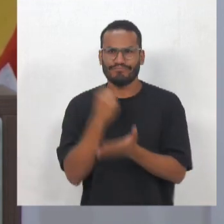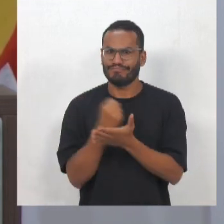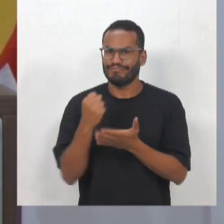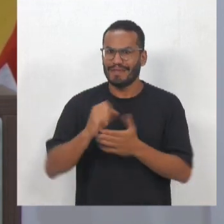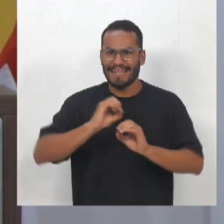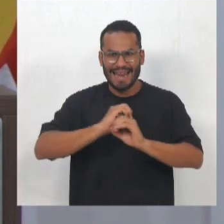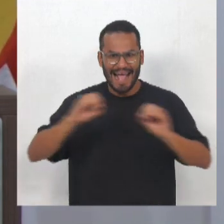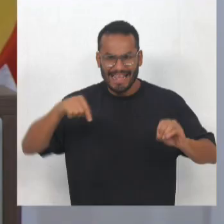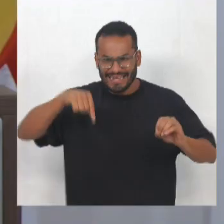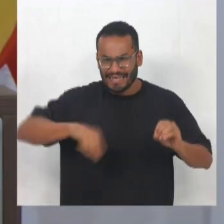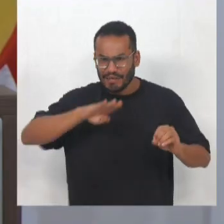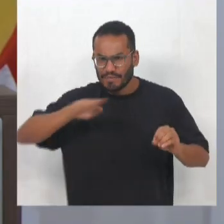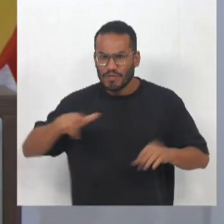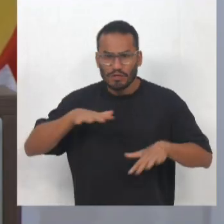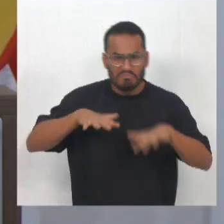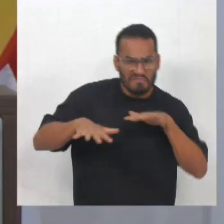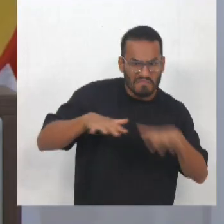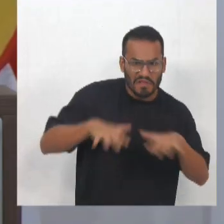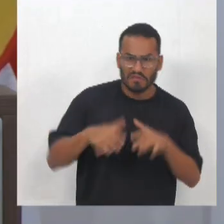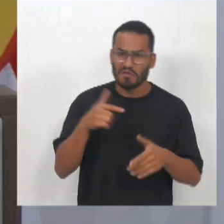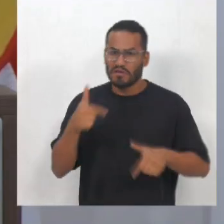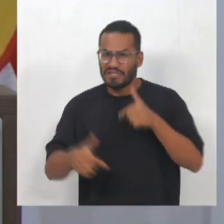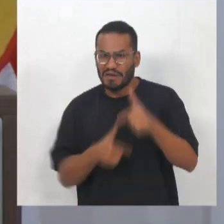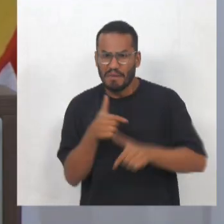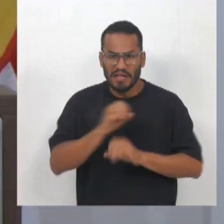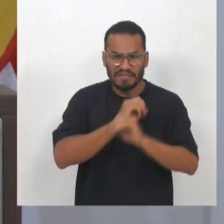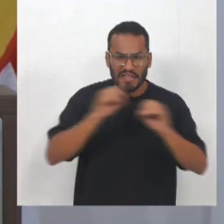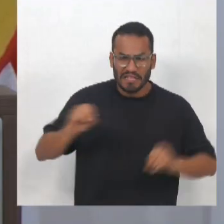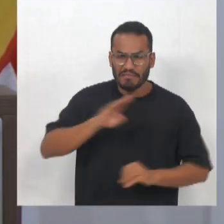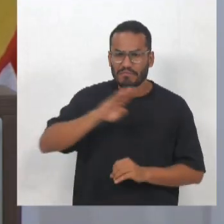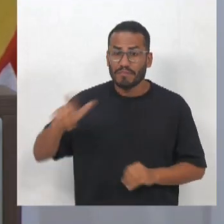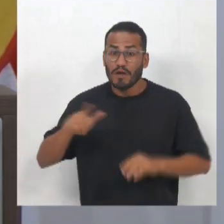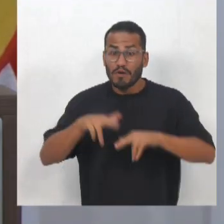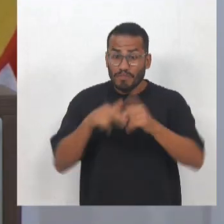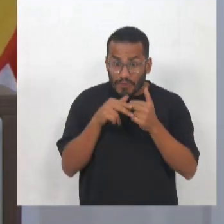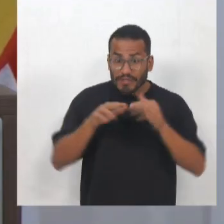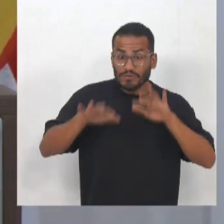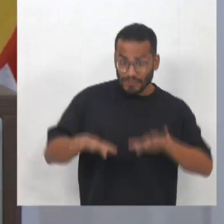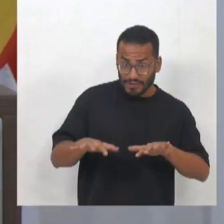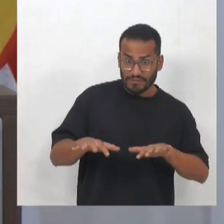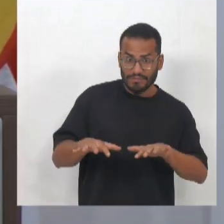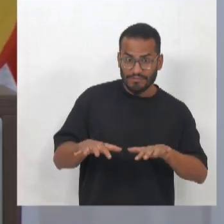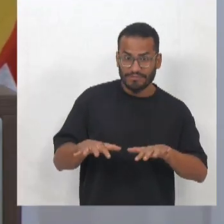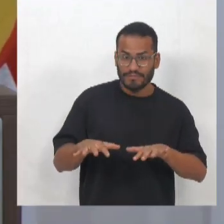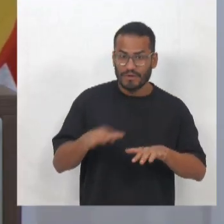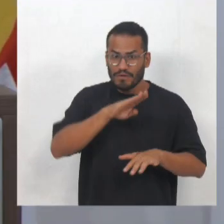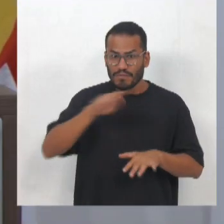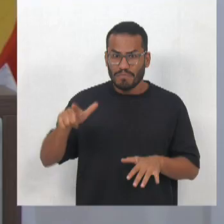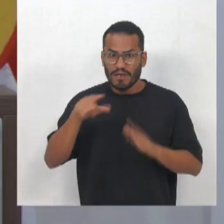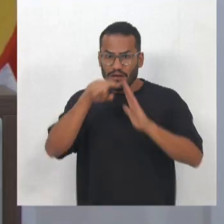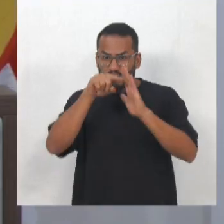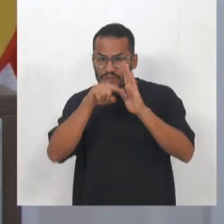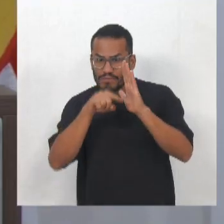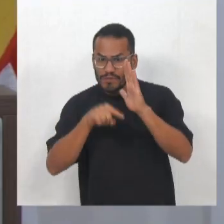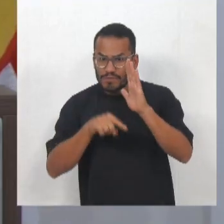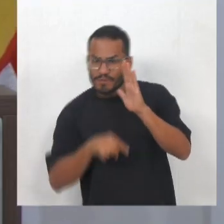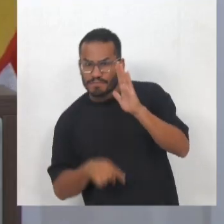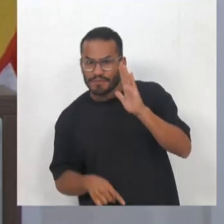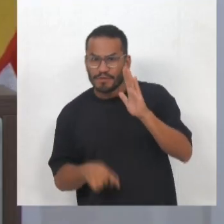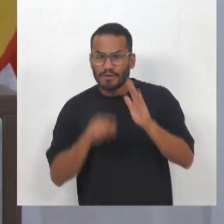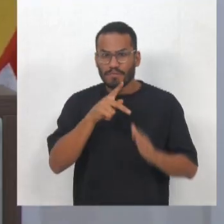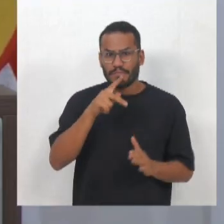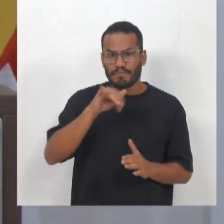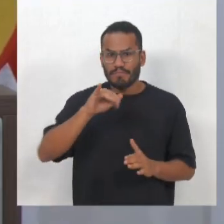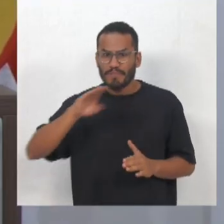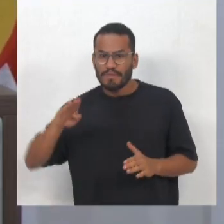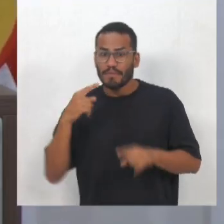deixado aqui, não movimentou, não empregou nenhum cidadão blumenauense, e é por isso, vereador Diego Nazato, que Blumenau vem caindo e despencando o PIB.